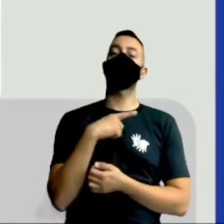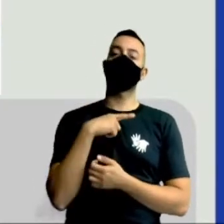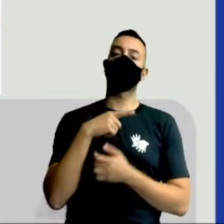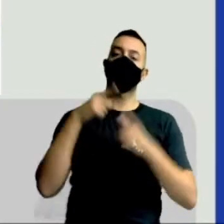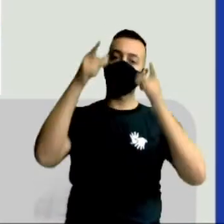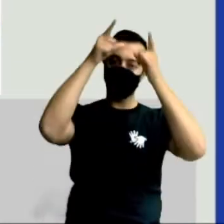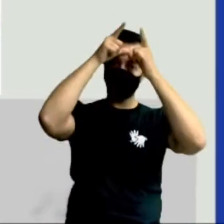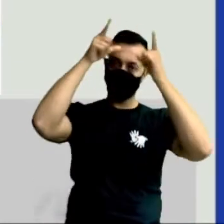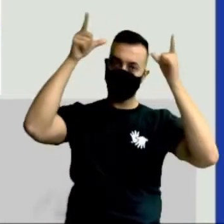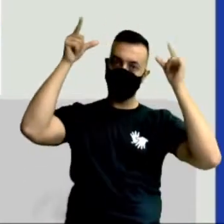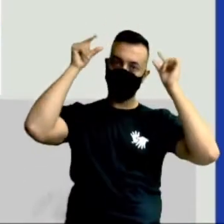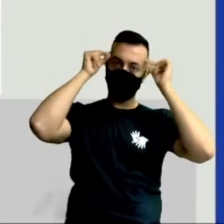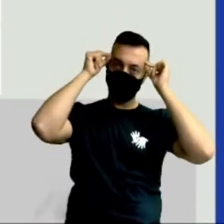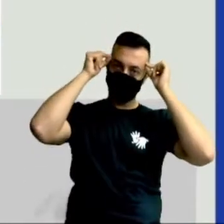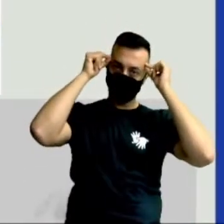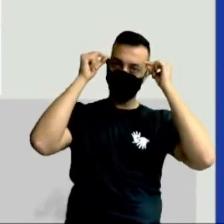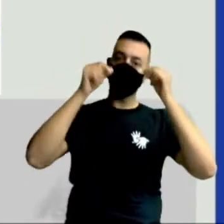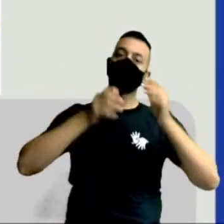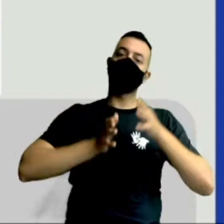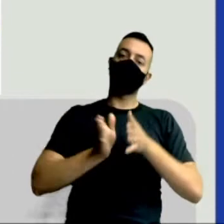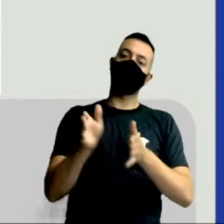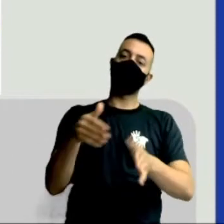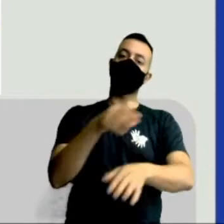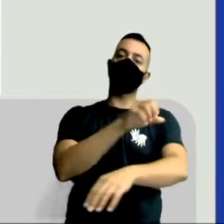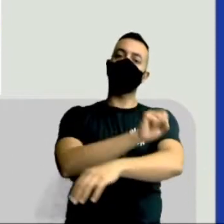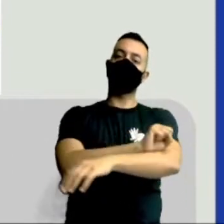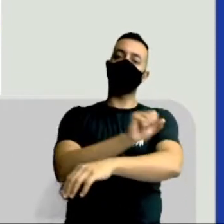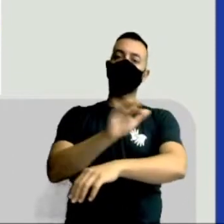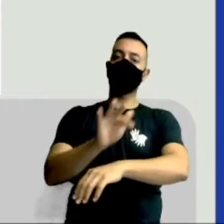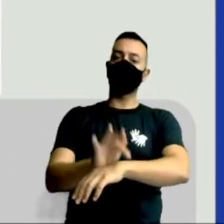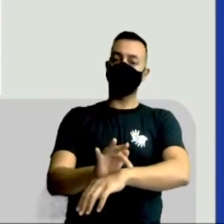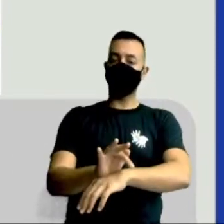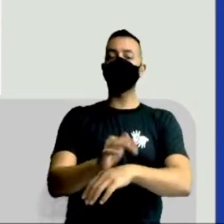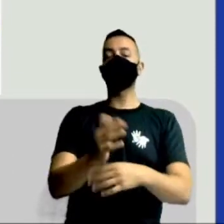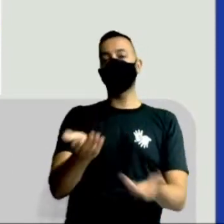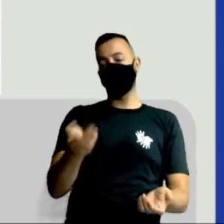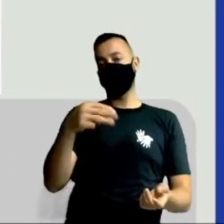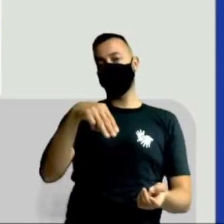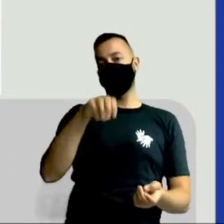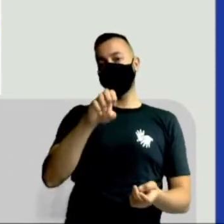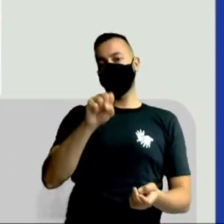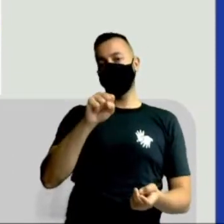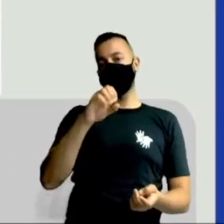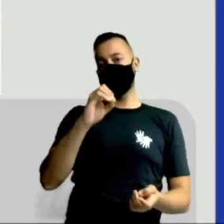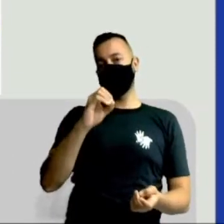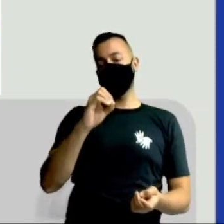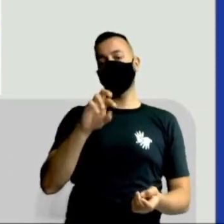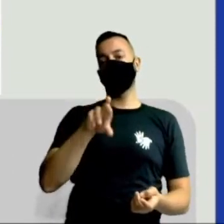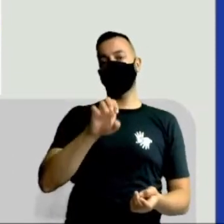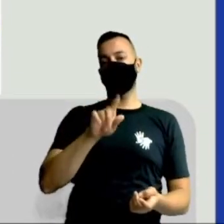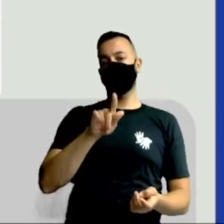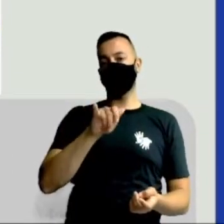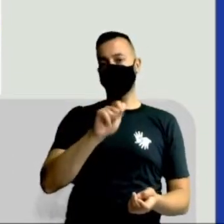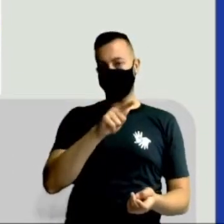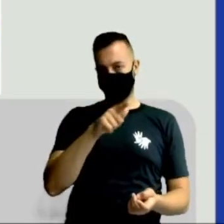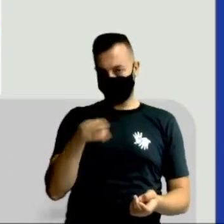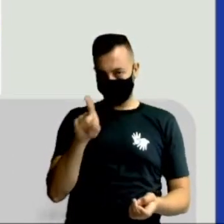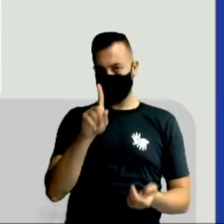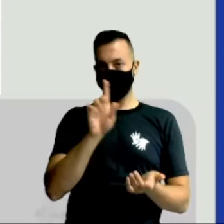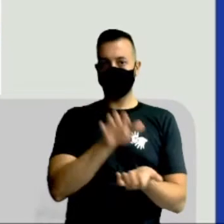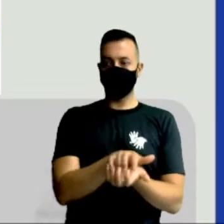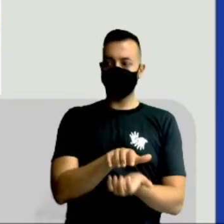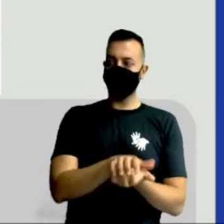Agreste, o Vale do São Francisco, que são algumas das mesorregiões daqui do estado de Pernambuco, e elas